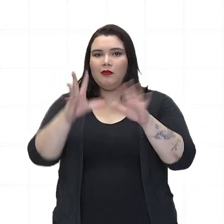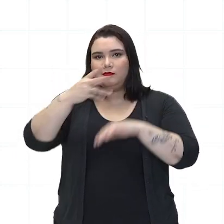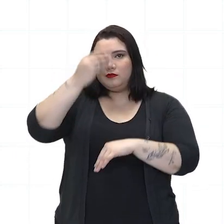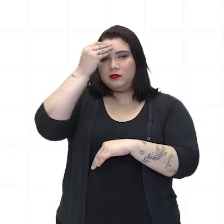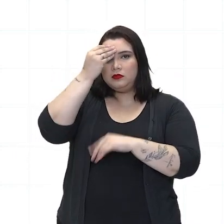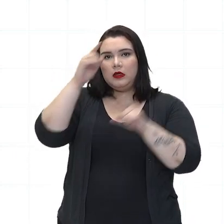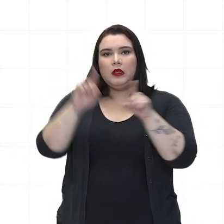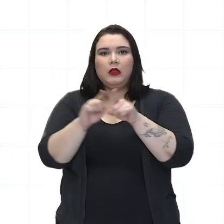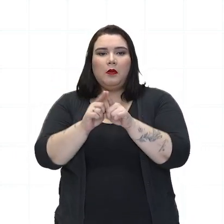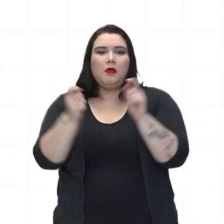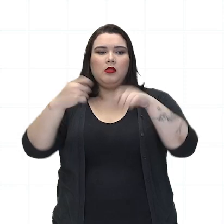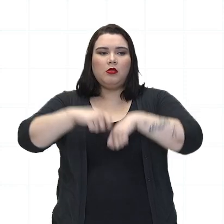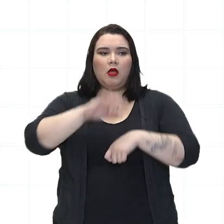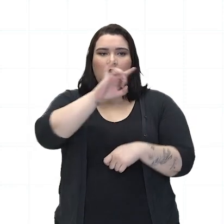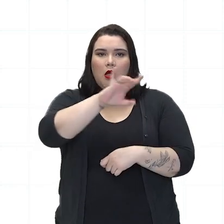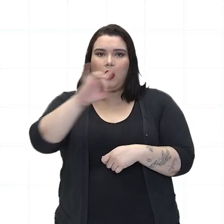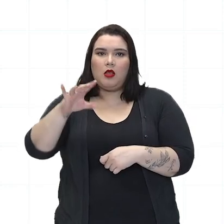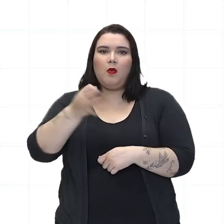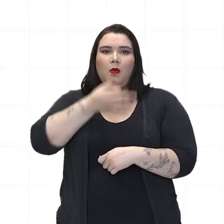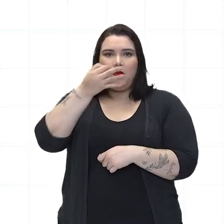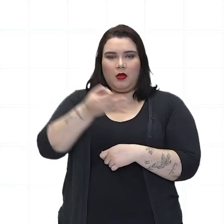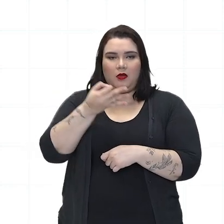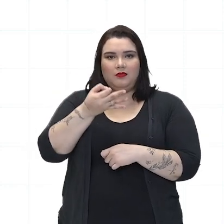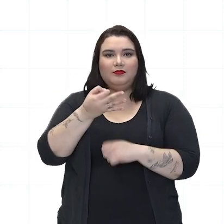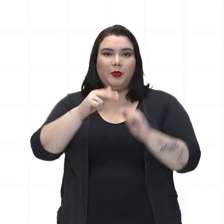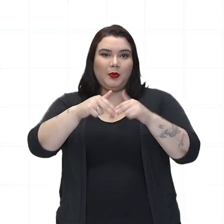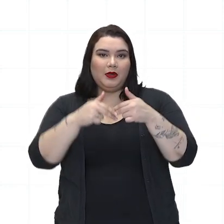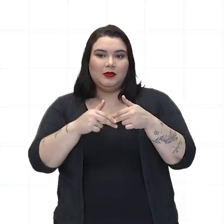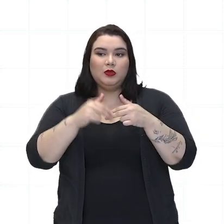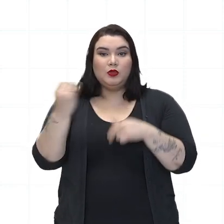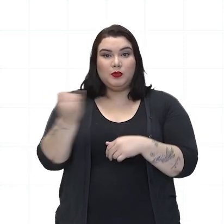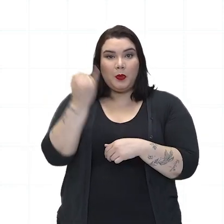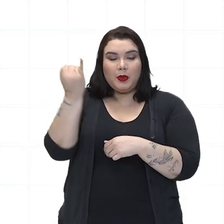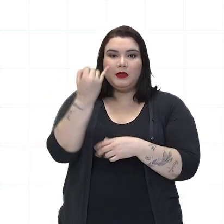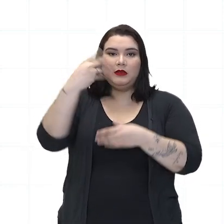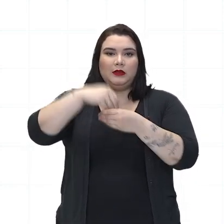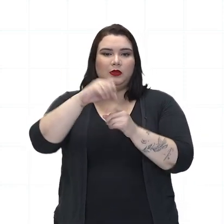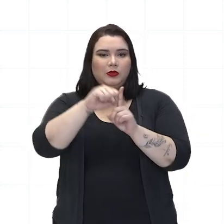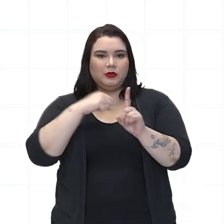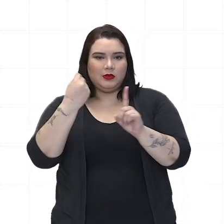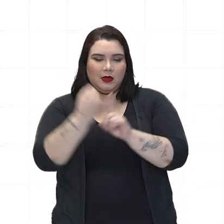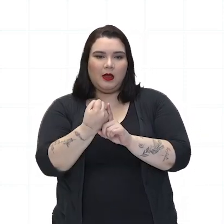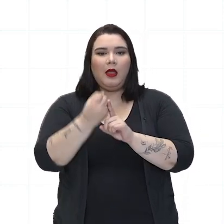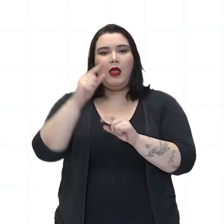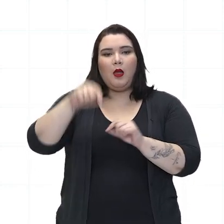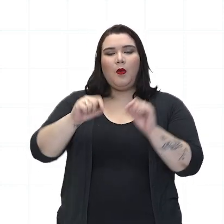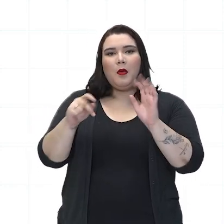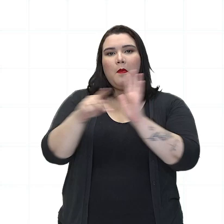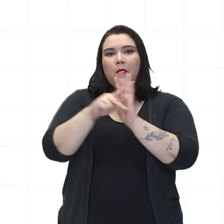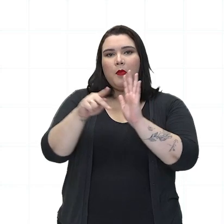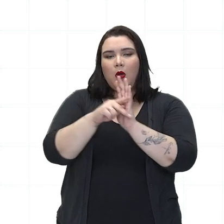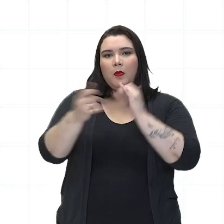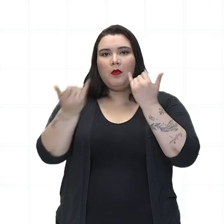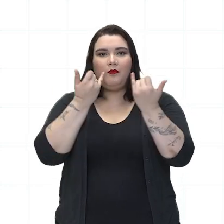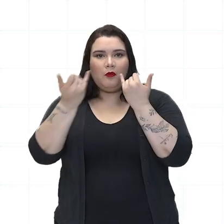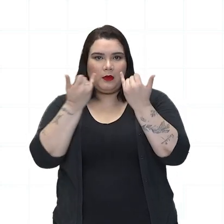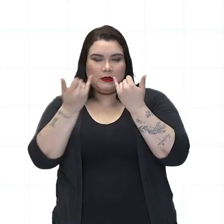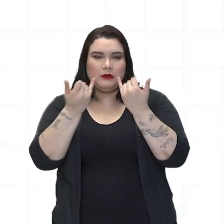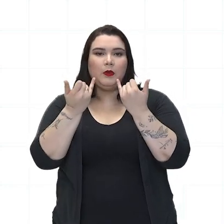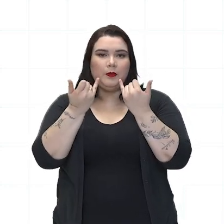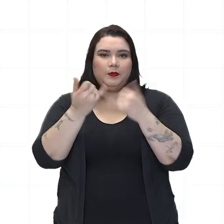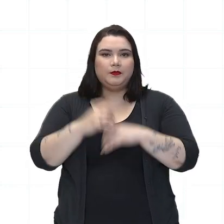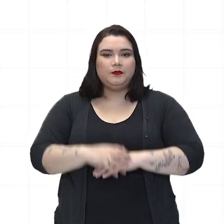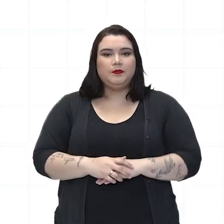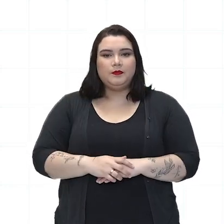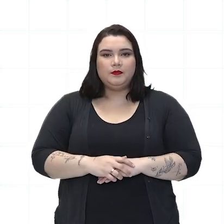prevê criar uma opinião dos leitores. Portanto, ela possui uma função social muito importante como formadora de